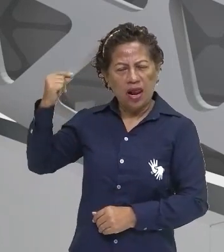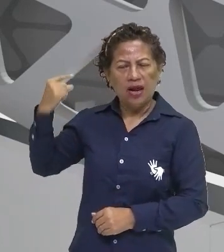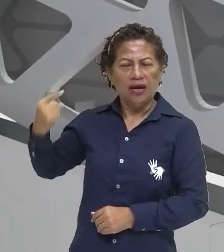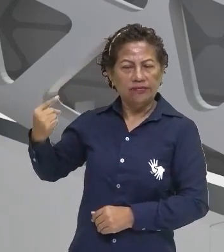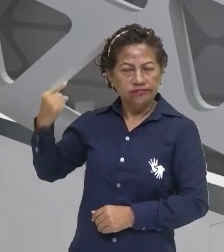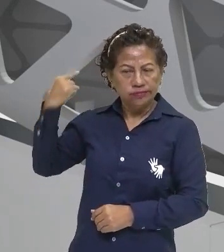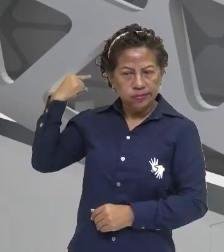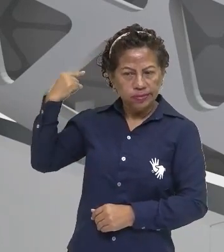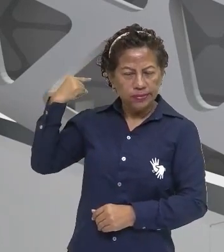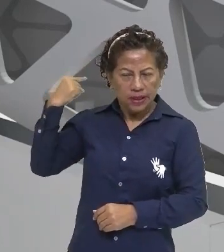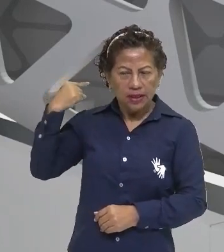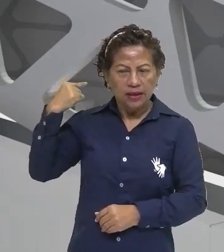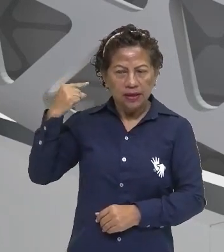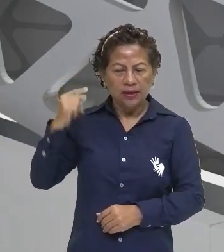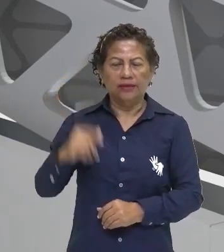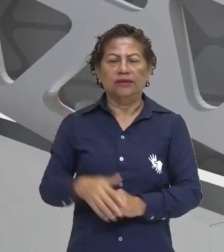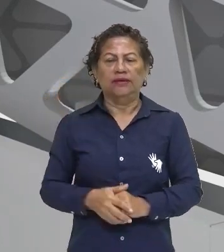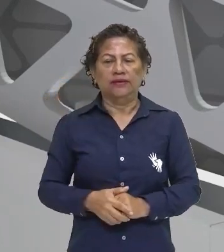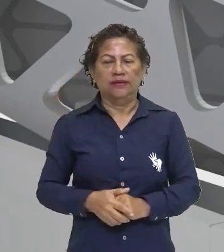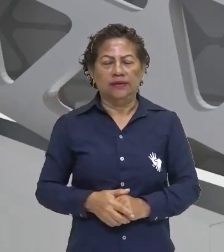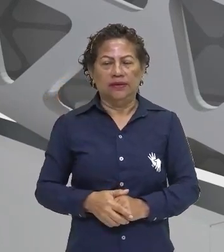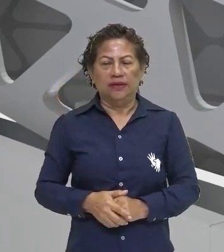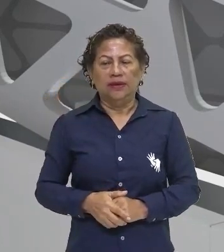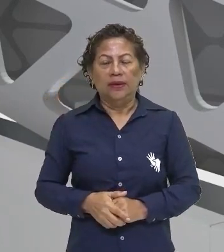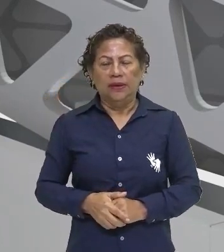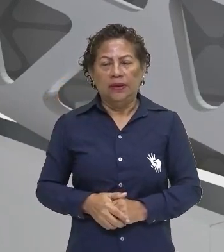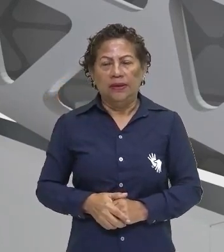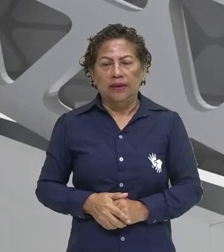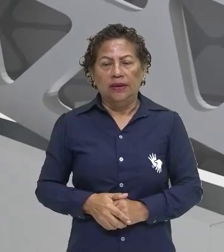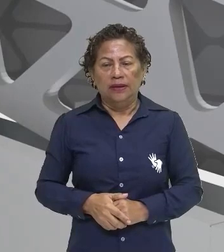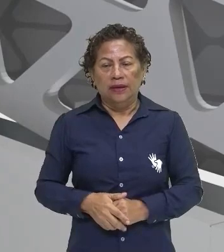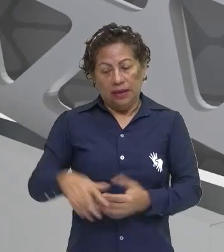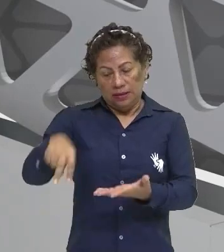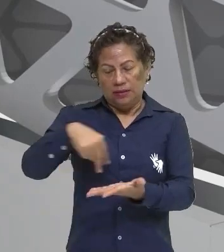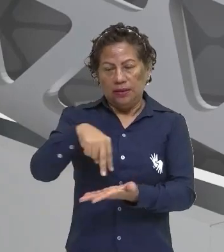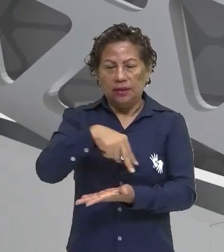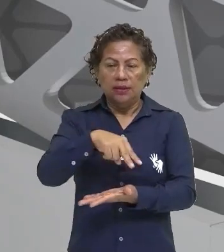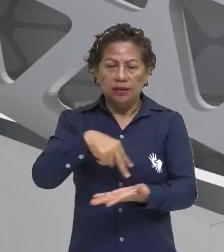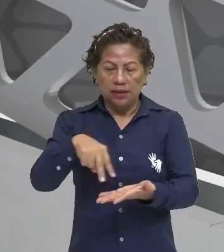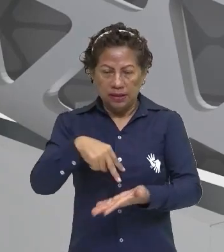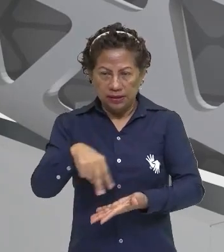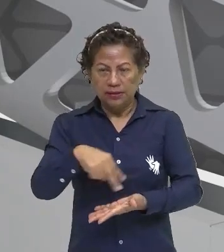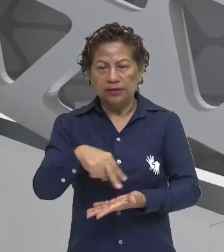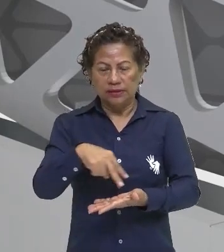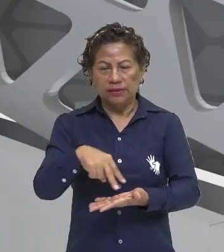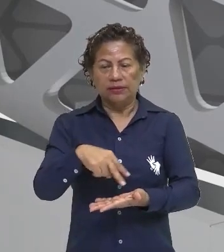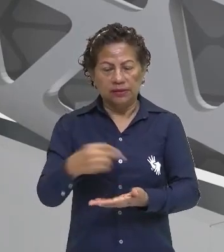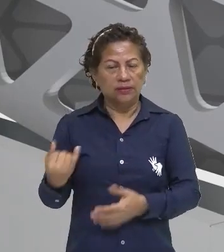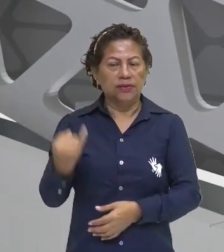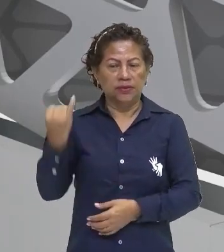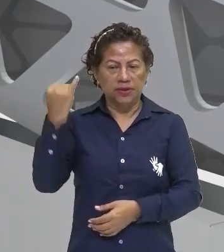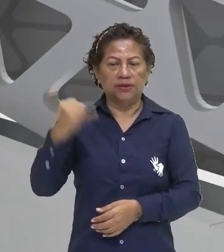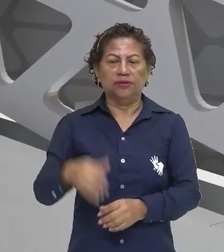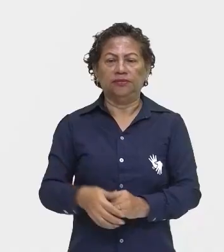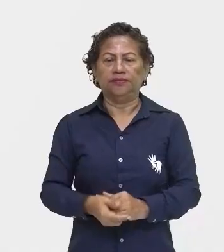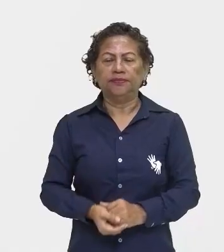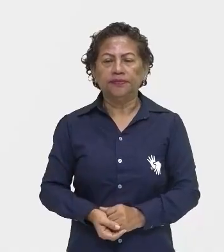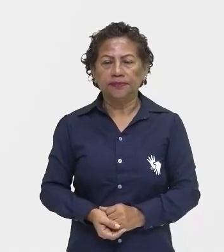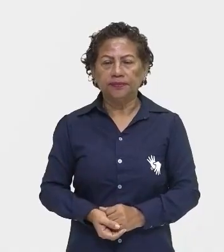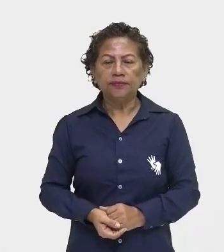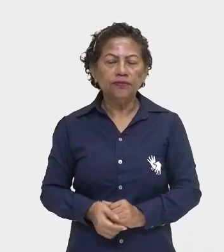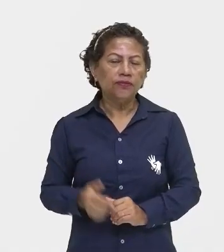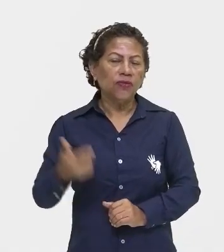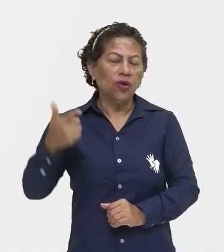com o intuito de se apresentar artisticamente, né? A dança, ela tinha ali uma função. Assim como